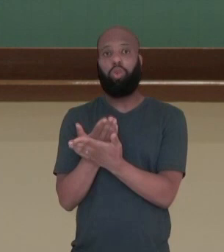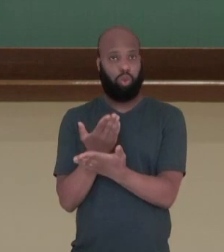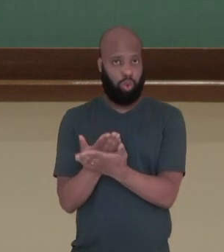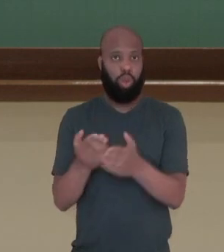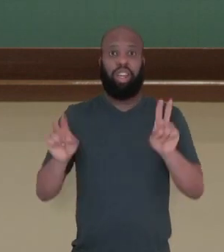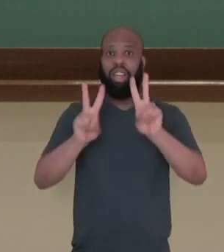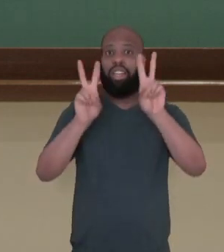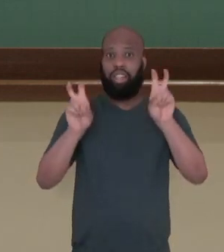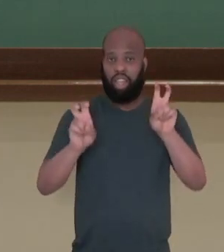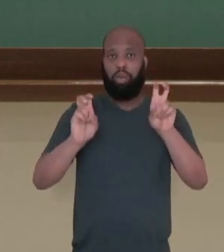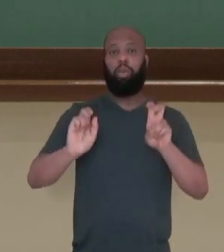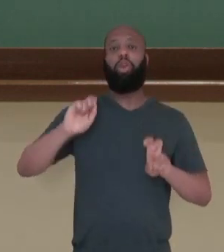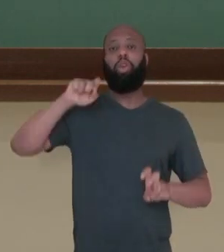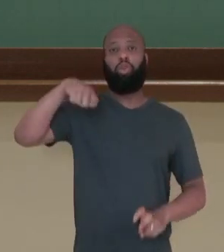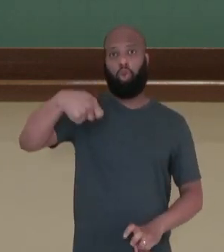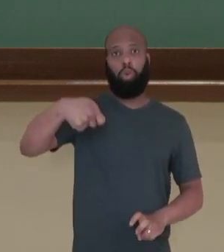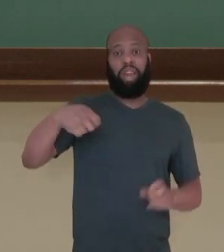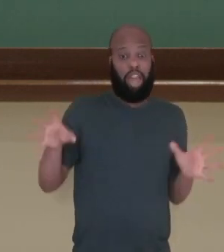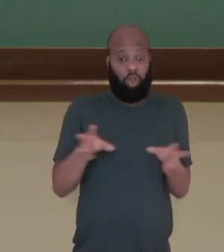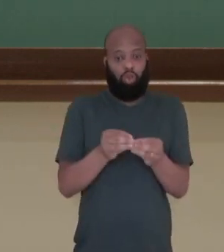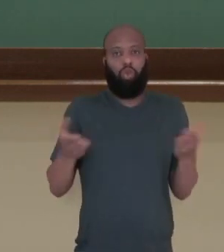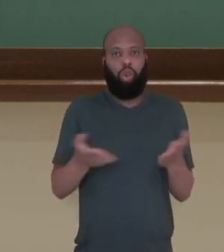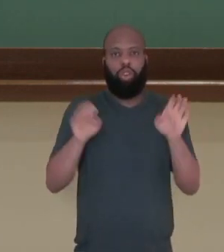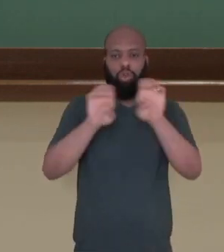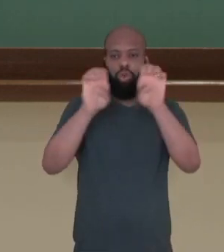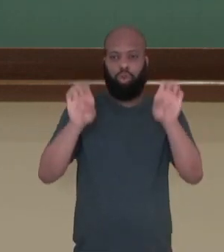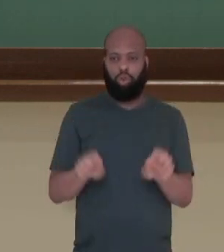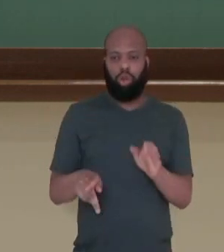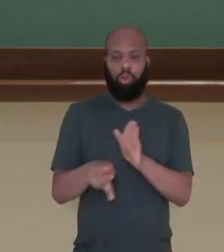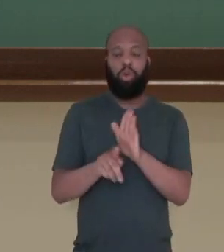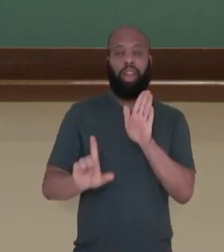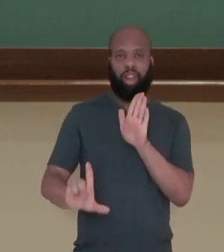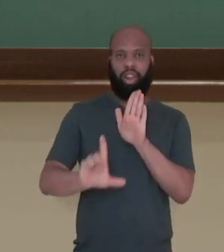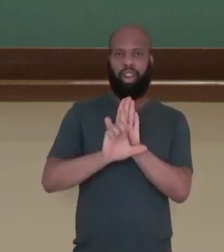nós abordamos de forma breve a estrutura das